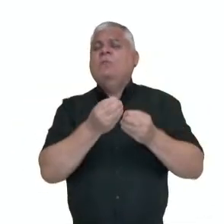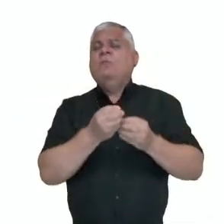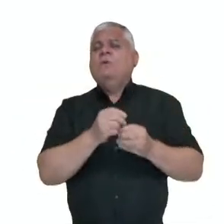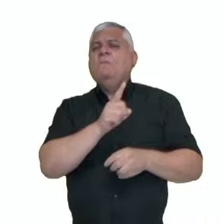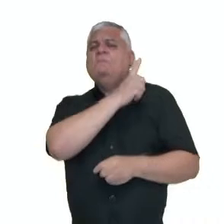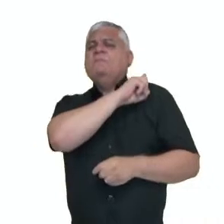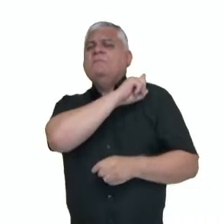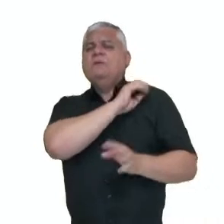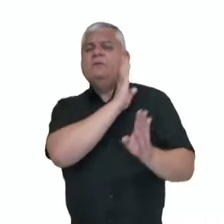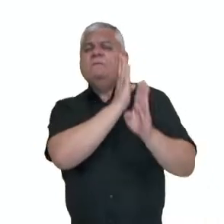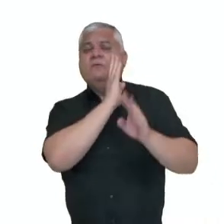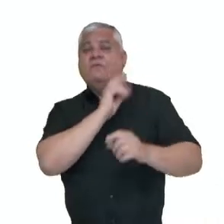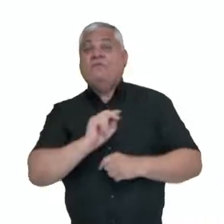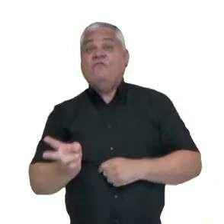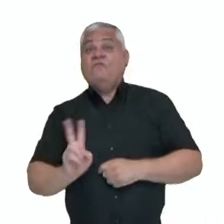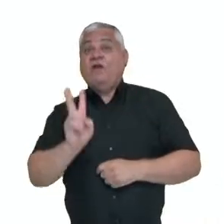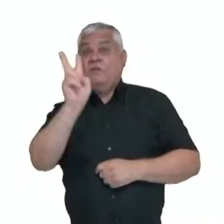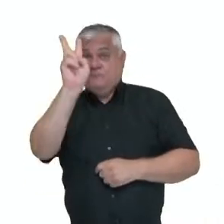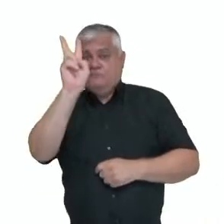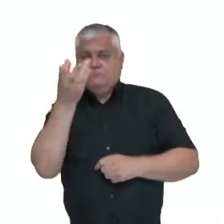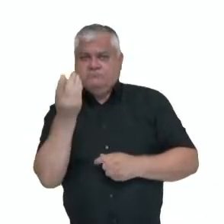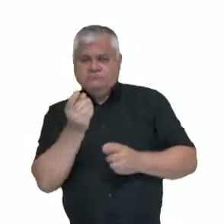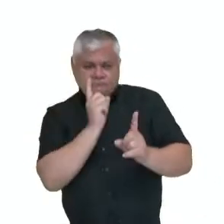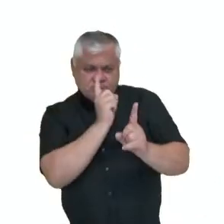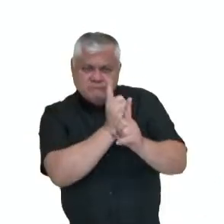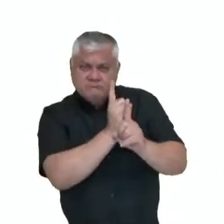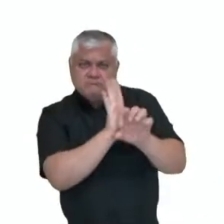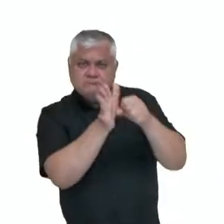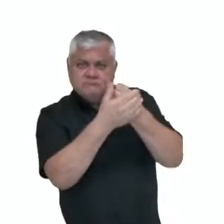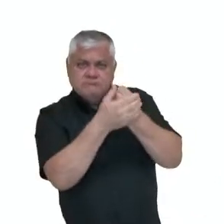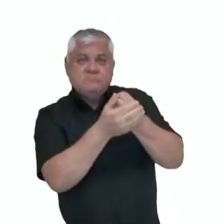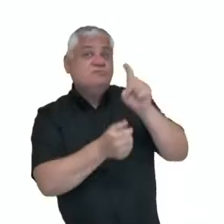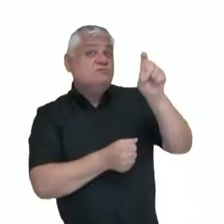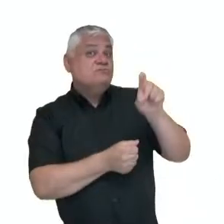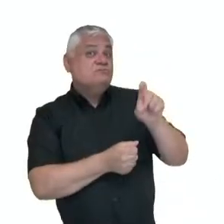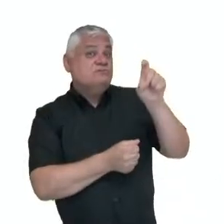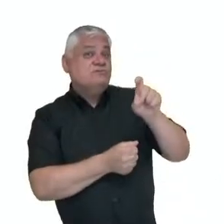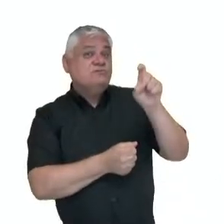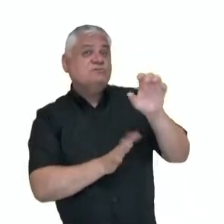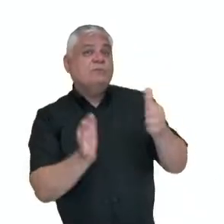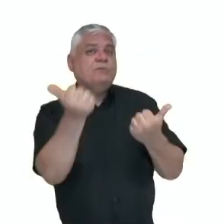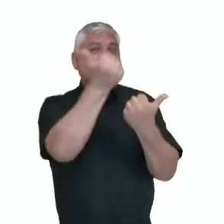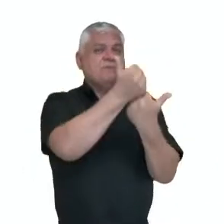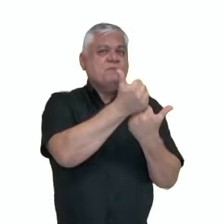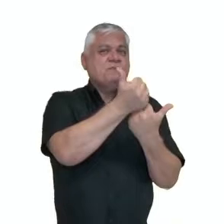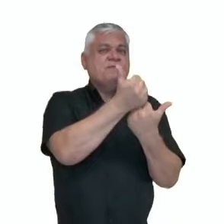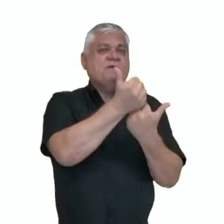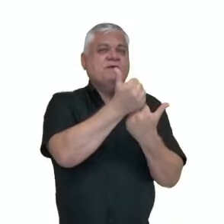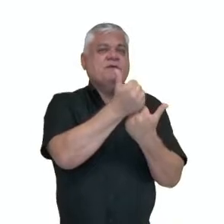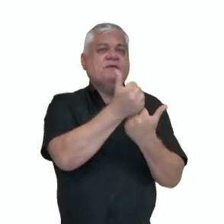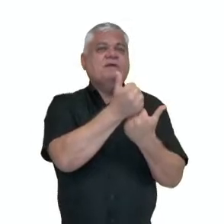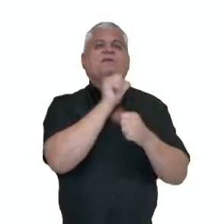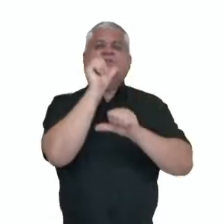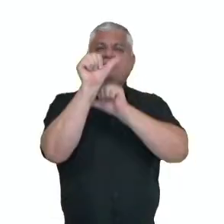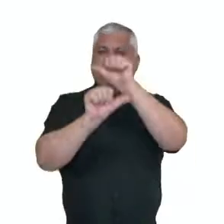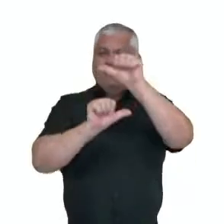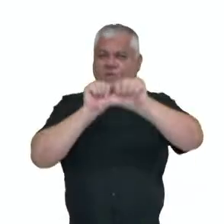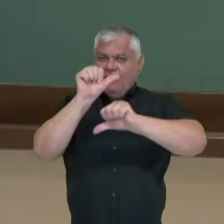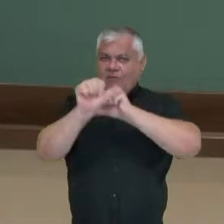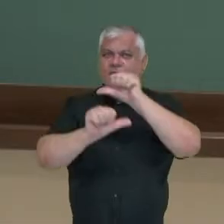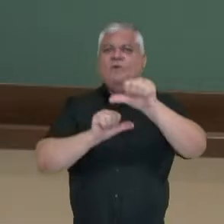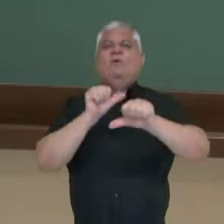o quê? O valor que a gente vai encontrar é o valor de x, que substituindo aqui vai tornar